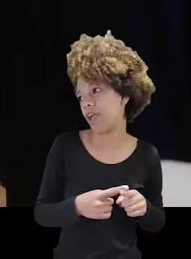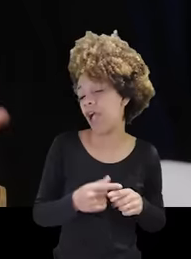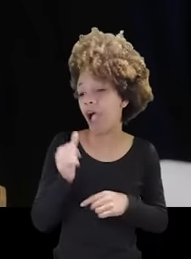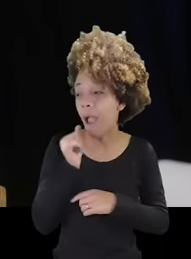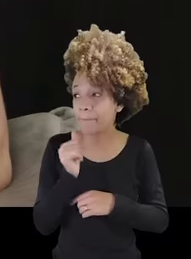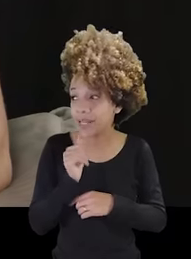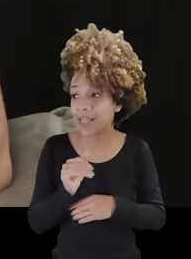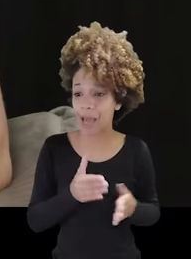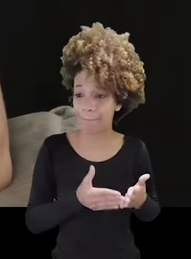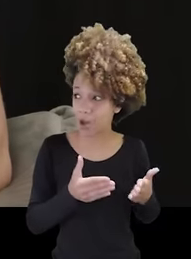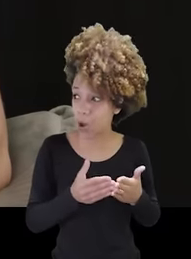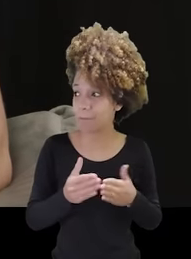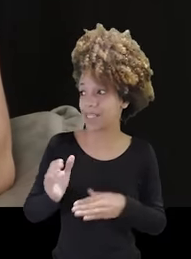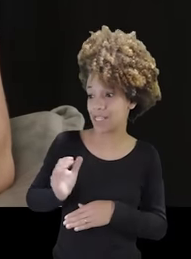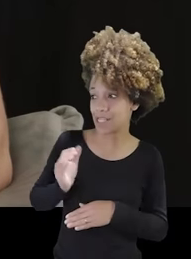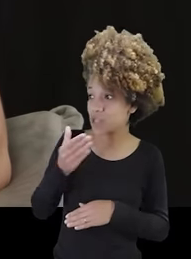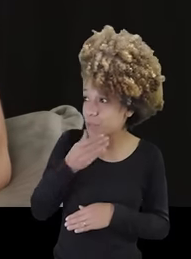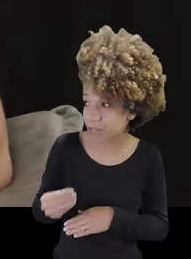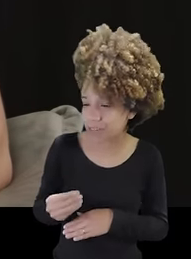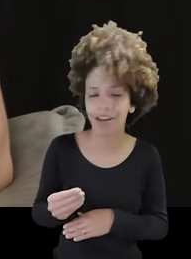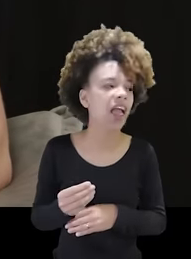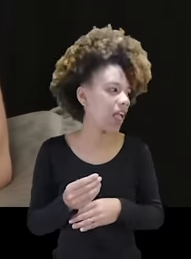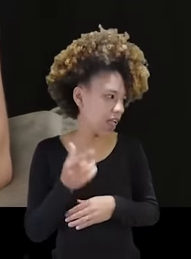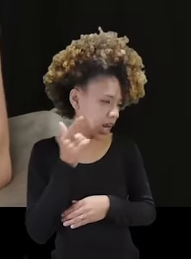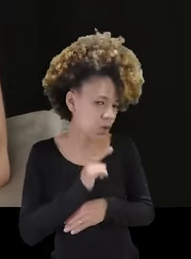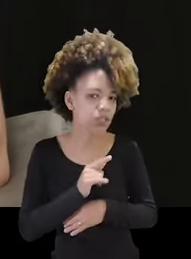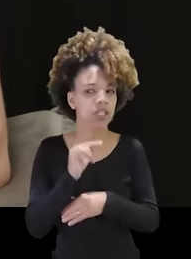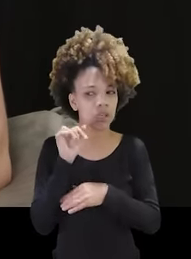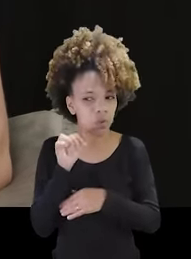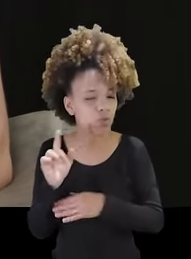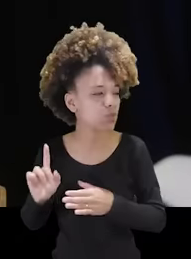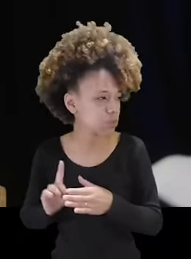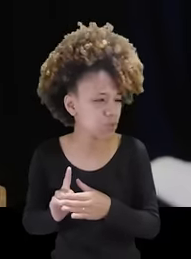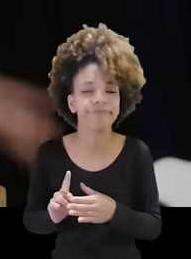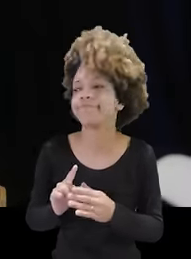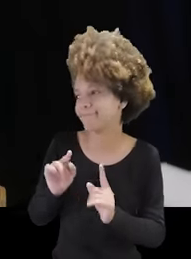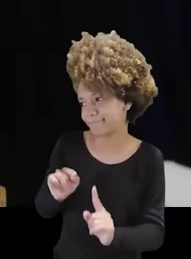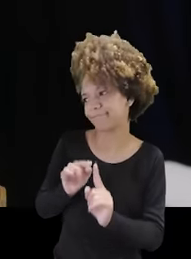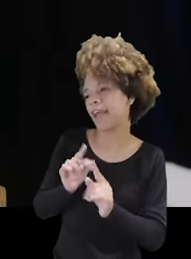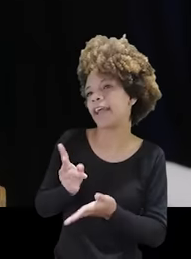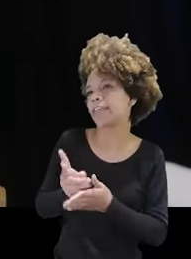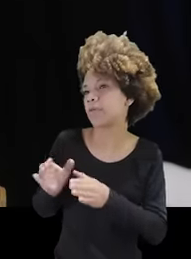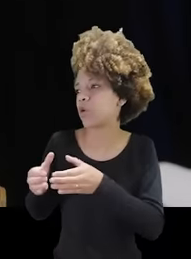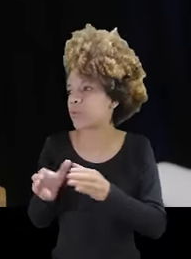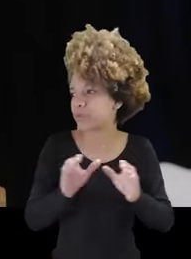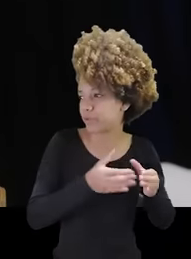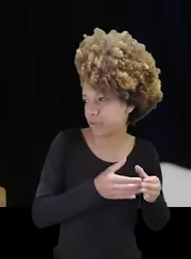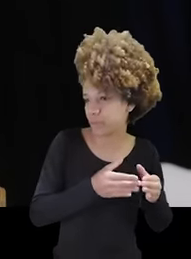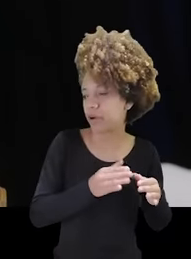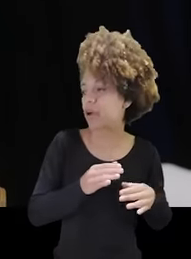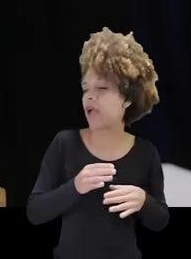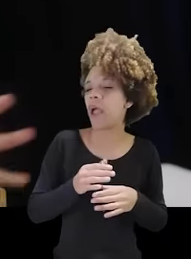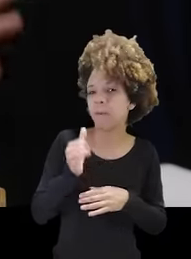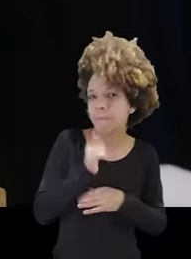pobre e o cara rico é o que eu mais quero né Eu entendi que ela conseguiu atingir ela conseguiu chegar ali é sempre uma menina que